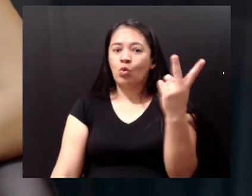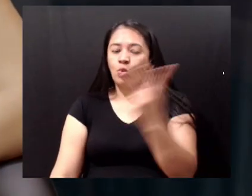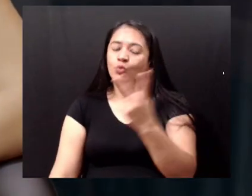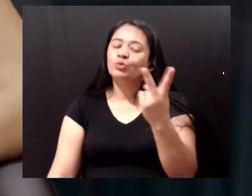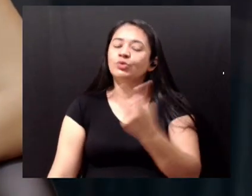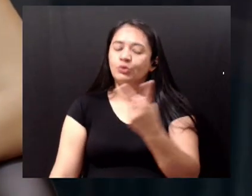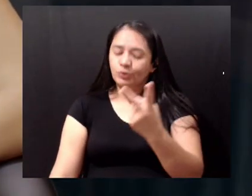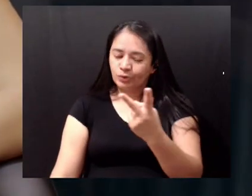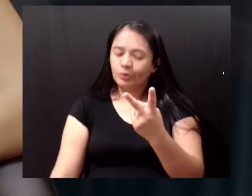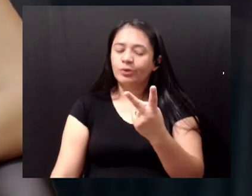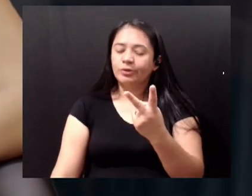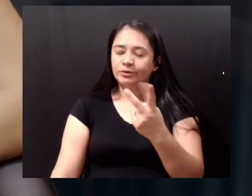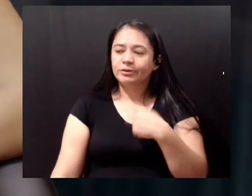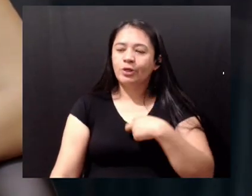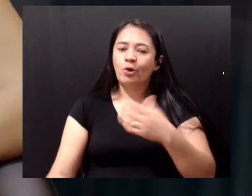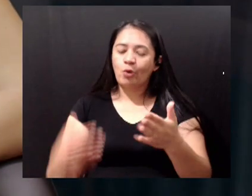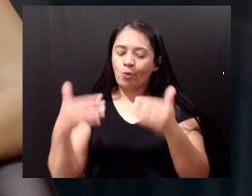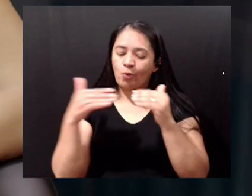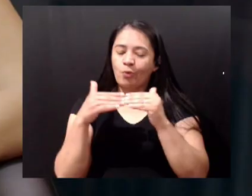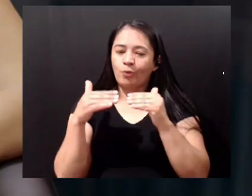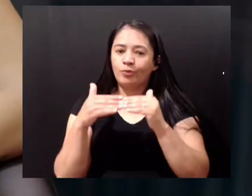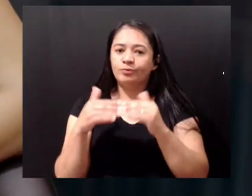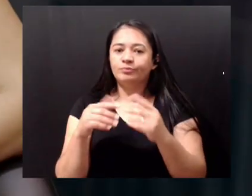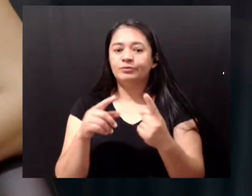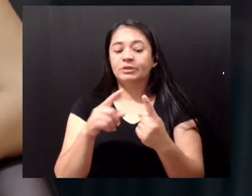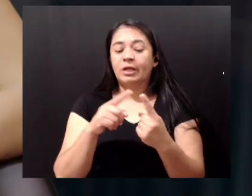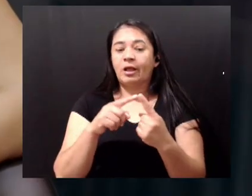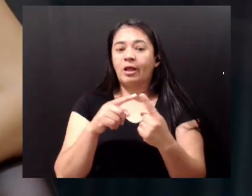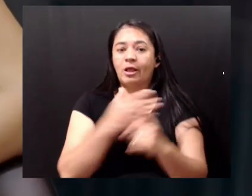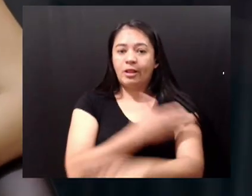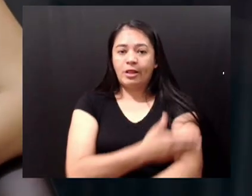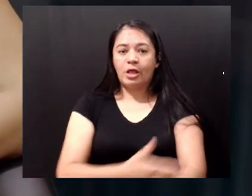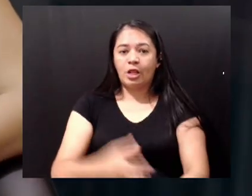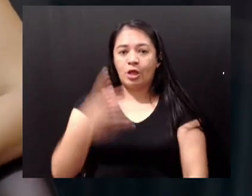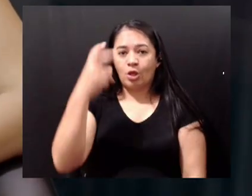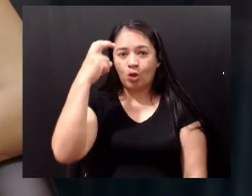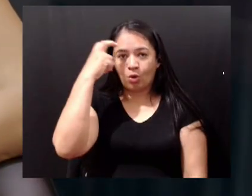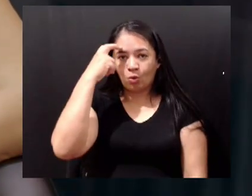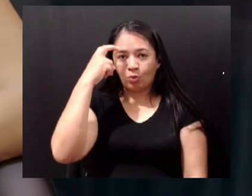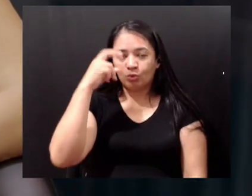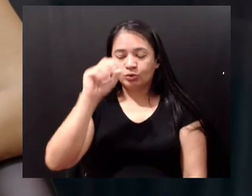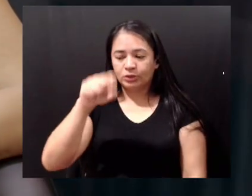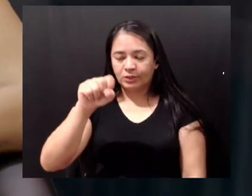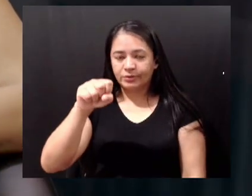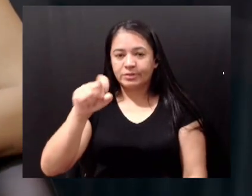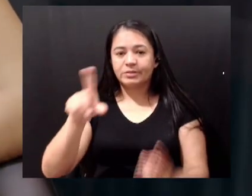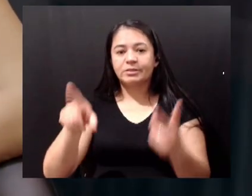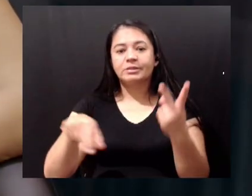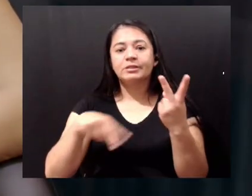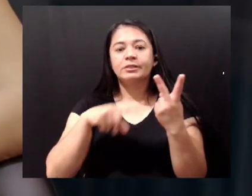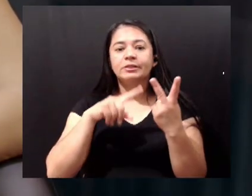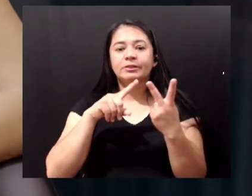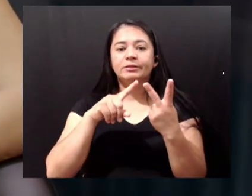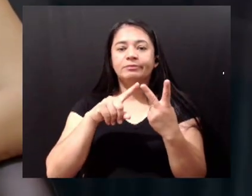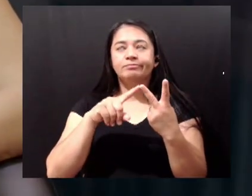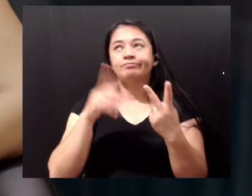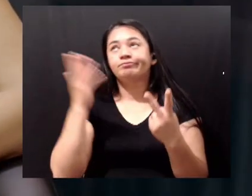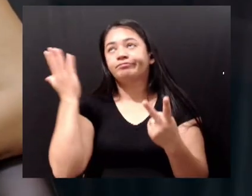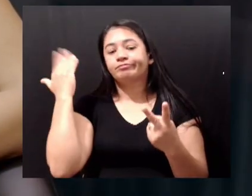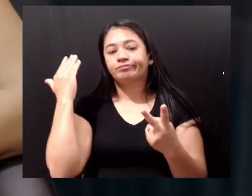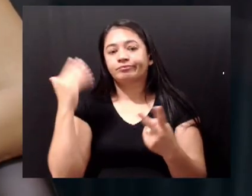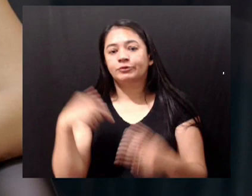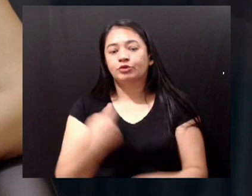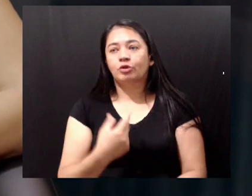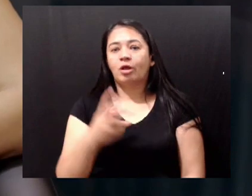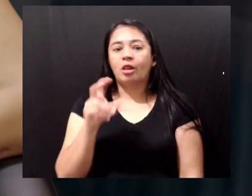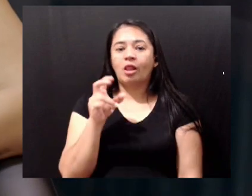concordo. Aham. Eu acho que é uma questão cultural, né, como a gente já conversou aqui, Uhum. né, a questão lá desde dos nossos avós, de